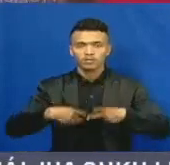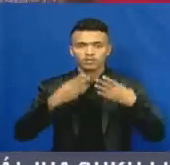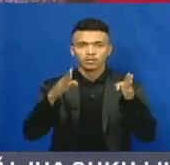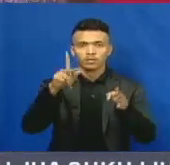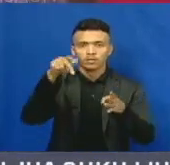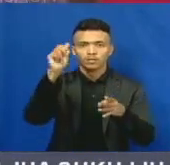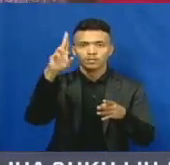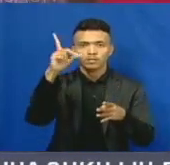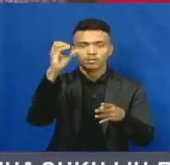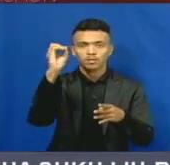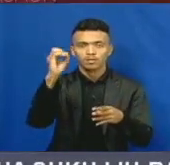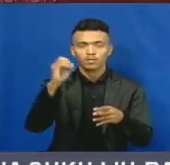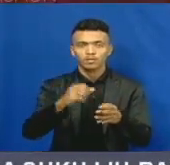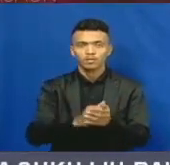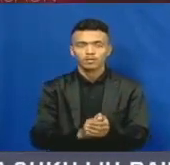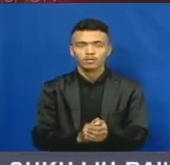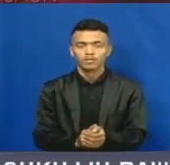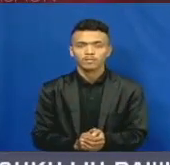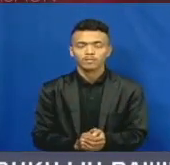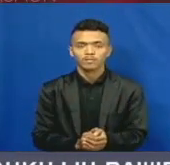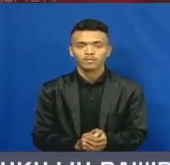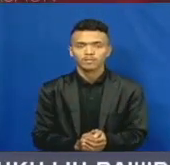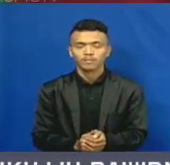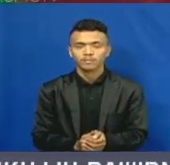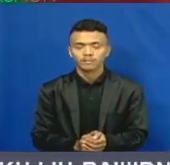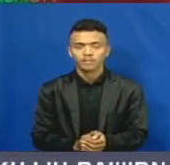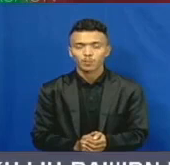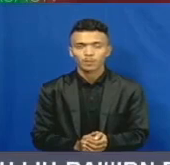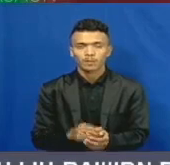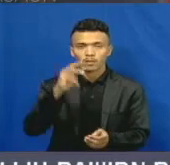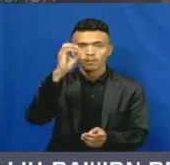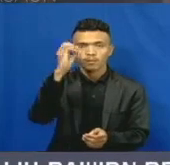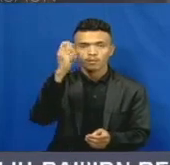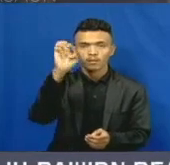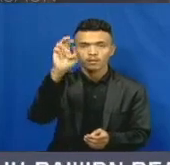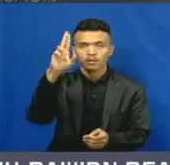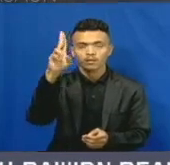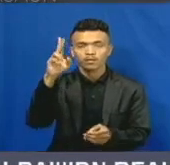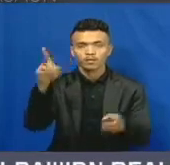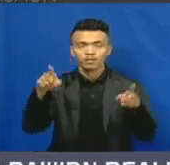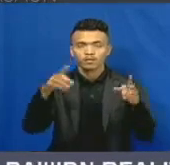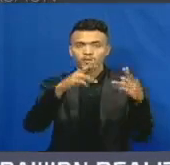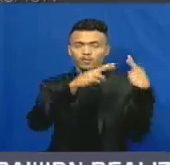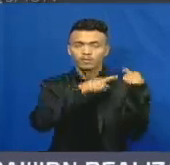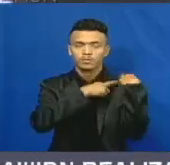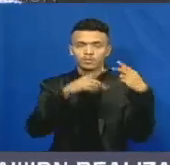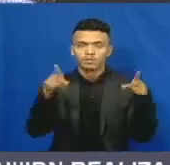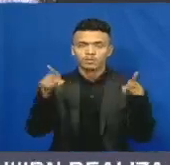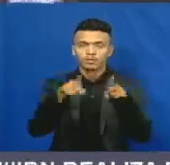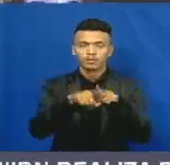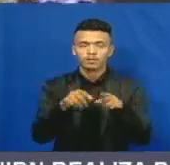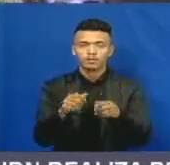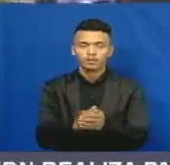segundo Asuai, saudoso Monteiro, no saudoso Limão, asumi kargo hanesan na